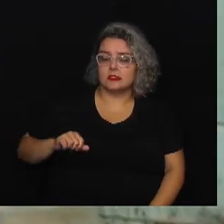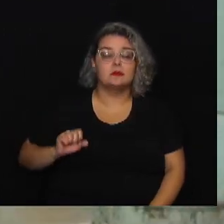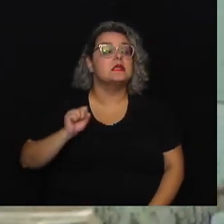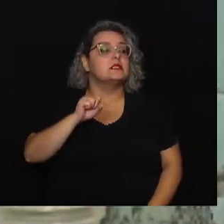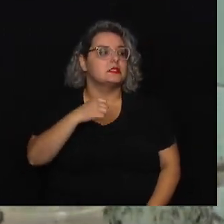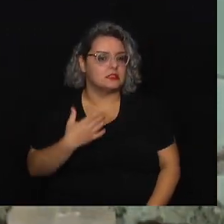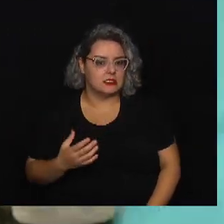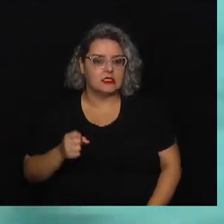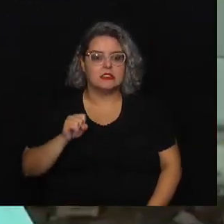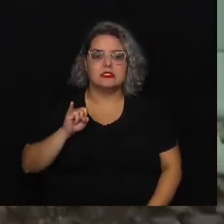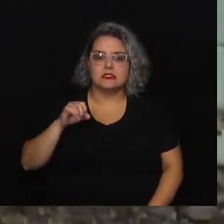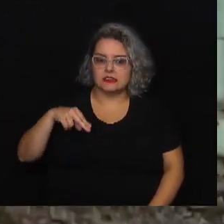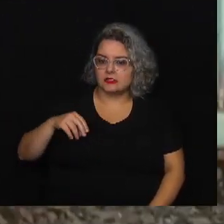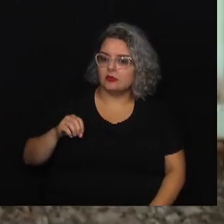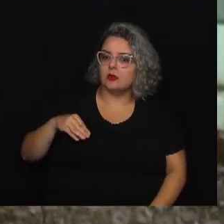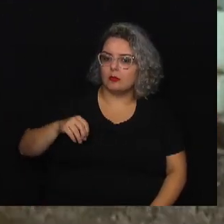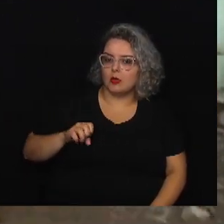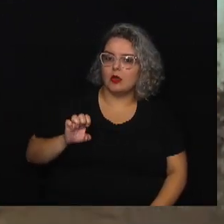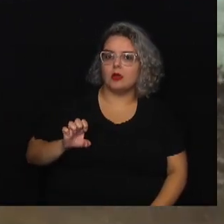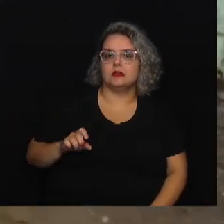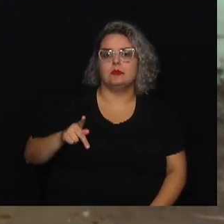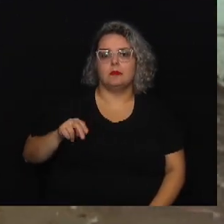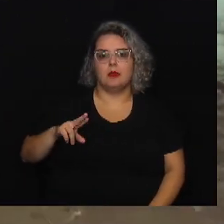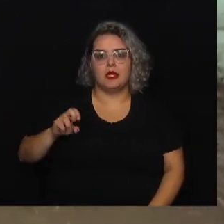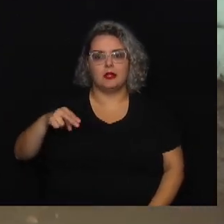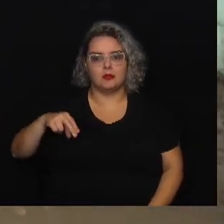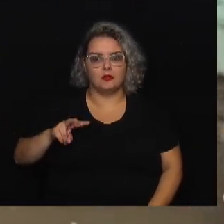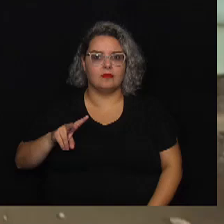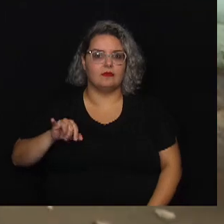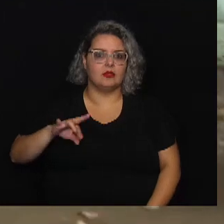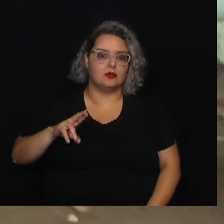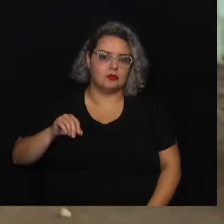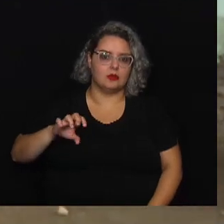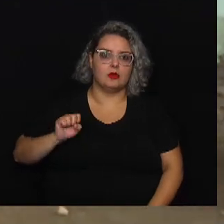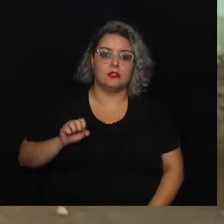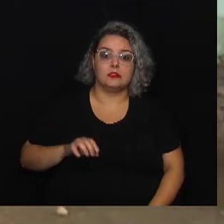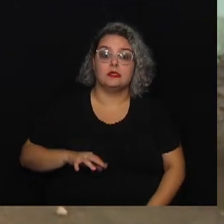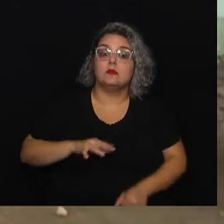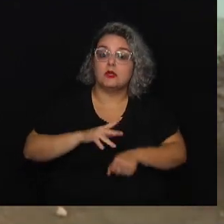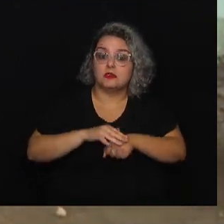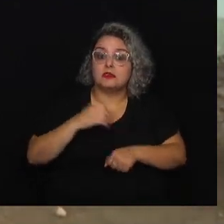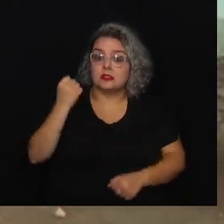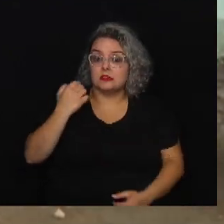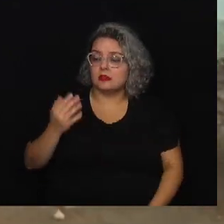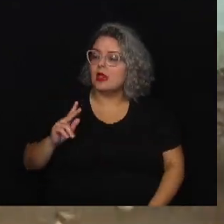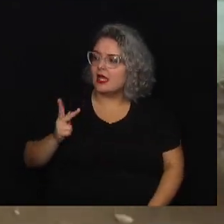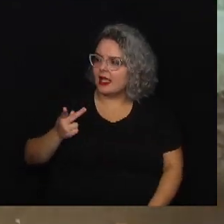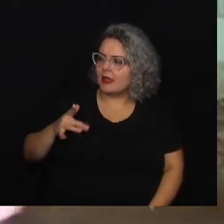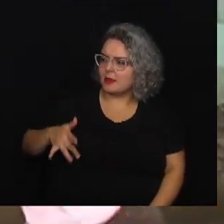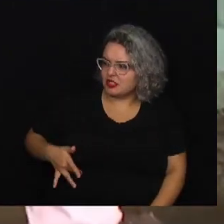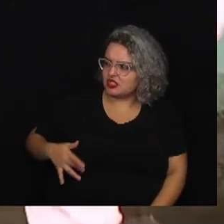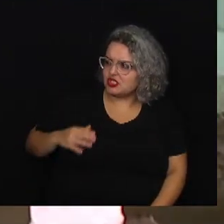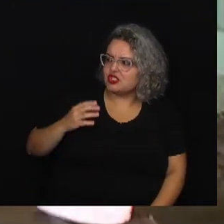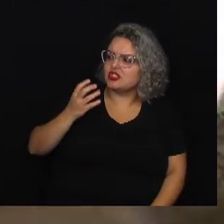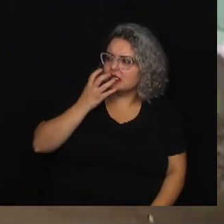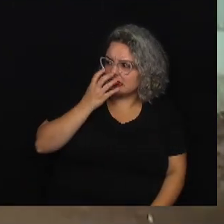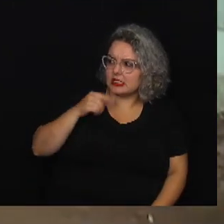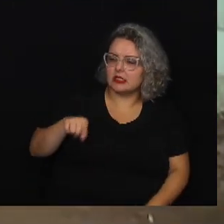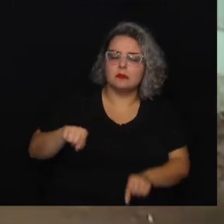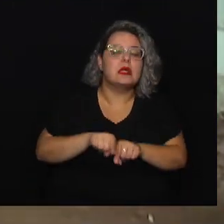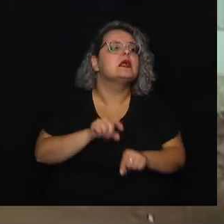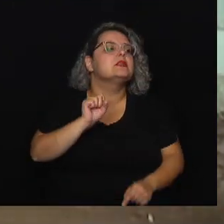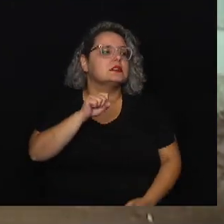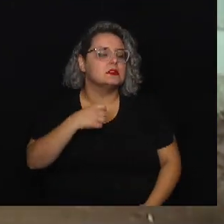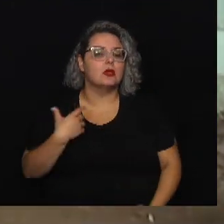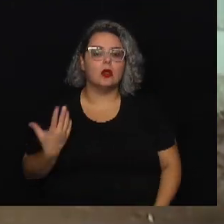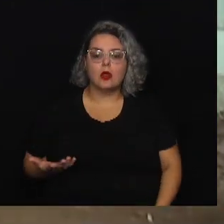sinomose, parvovirose, os principais vírus que são fatais para o cão. A gente tem disponível aqui... Hepatite canina também? Isso. Tá